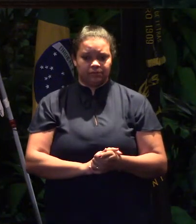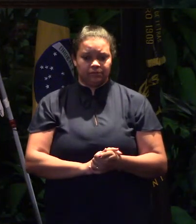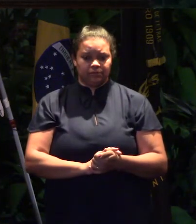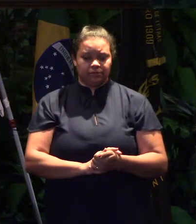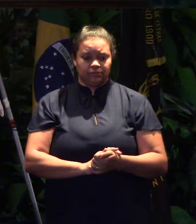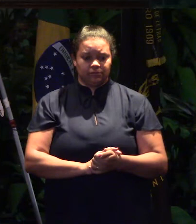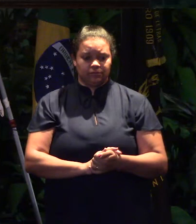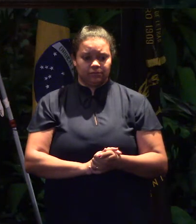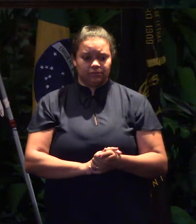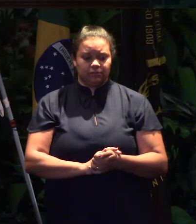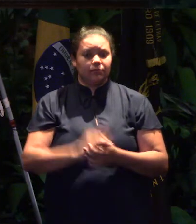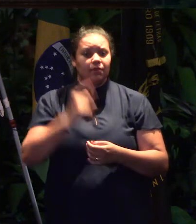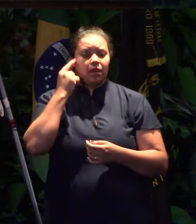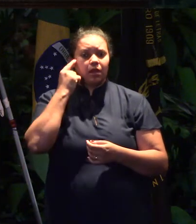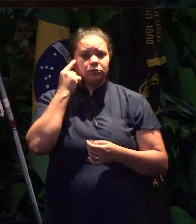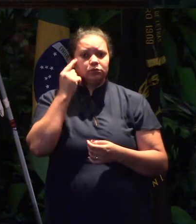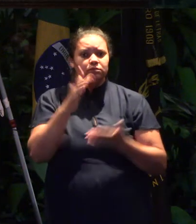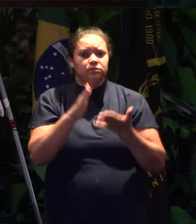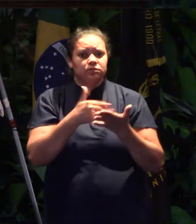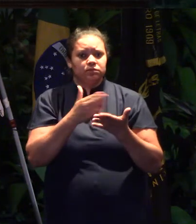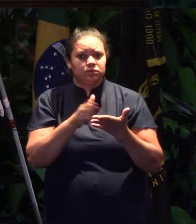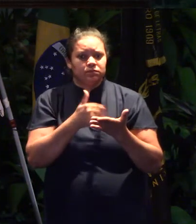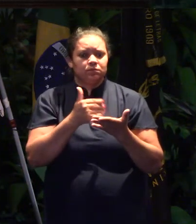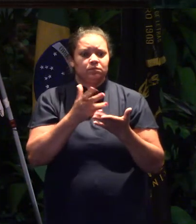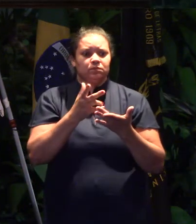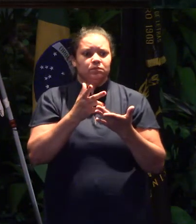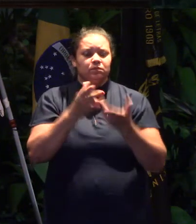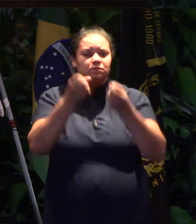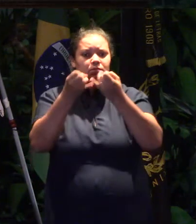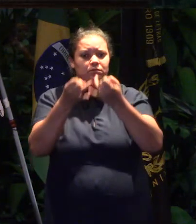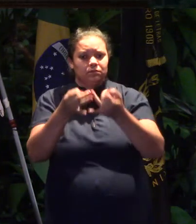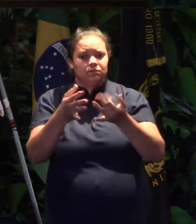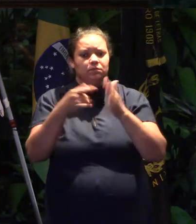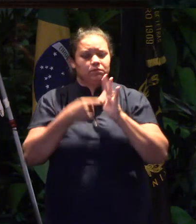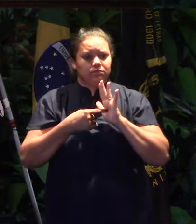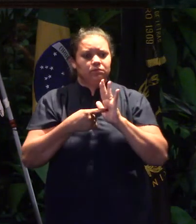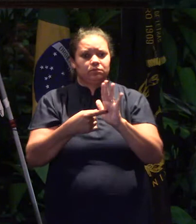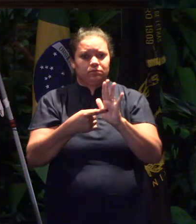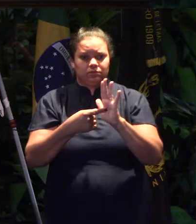eu acho que o livro procura mostrar um pouco isso, assim.